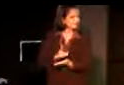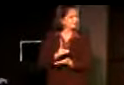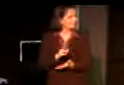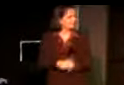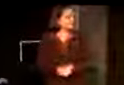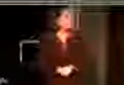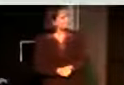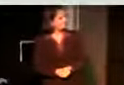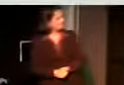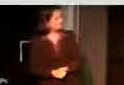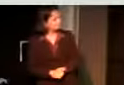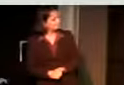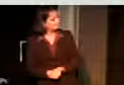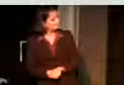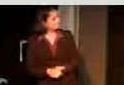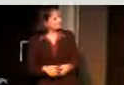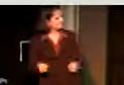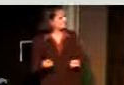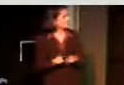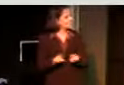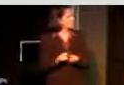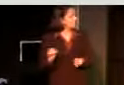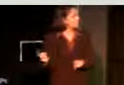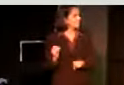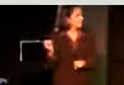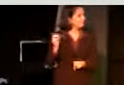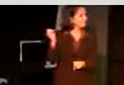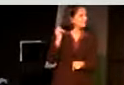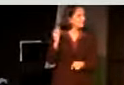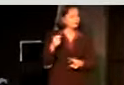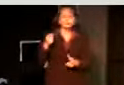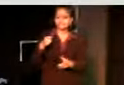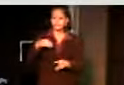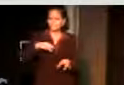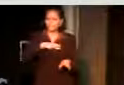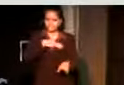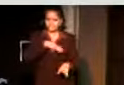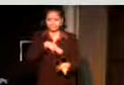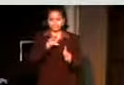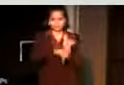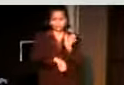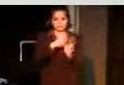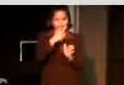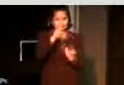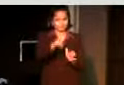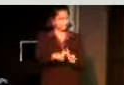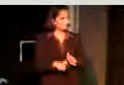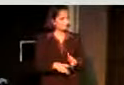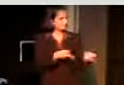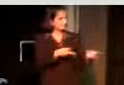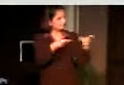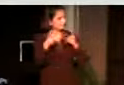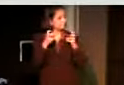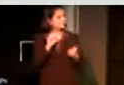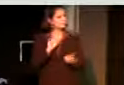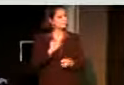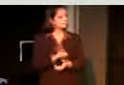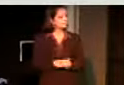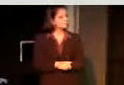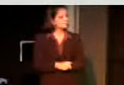mas também é interessante que no texto que Lemos de Mateus 25 percebemos que no seu entorno